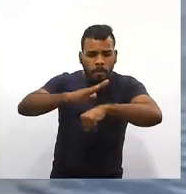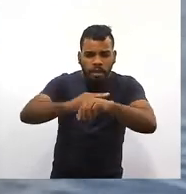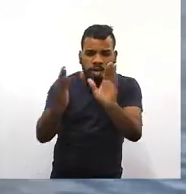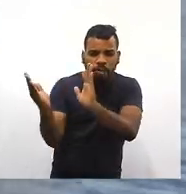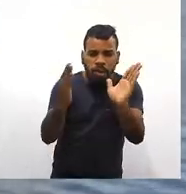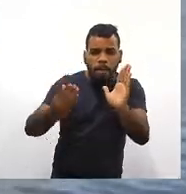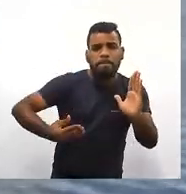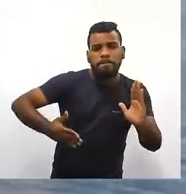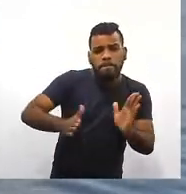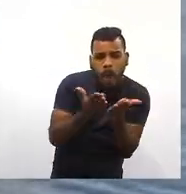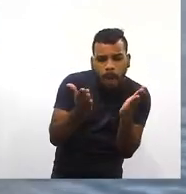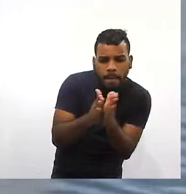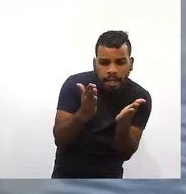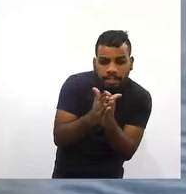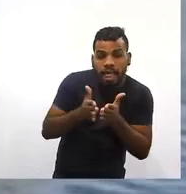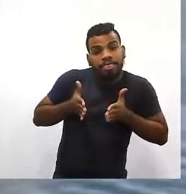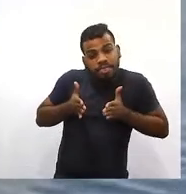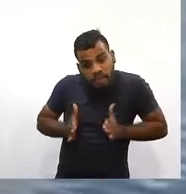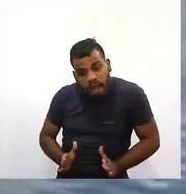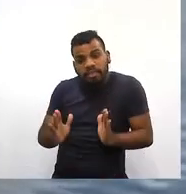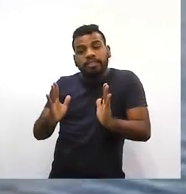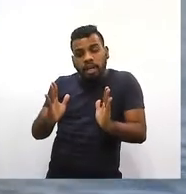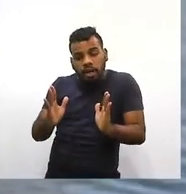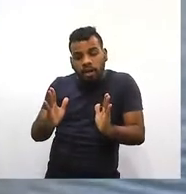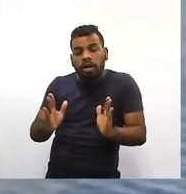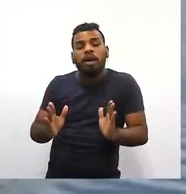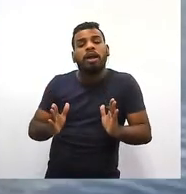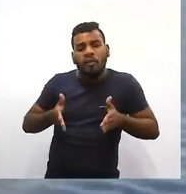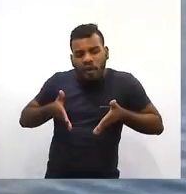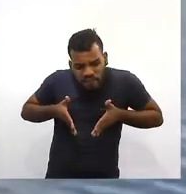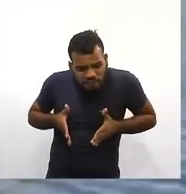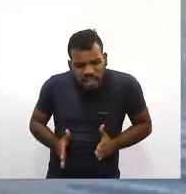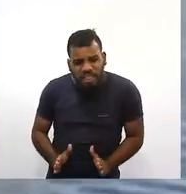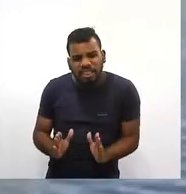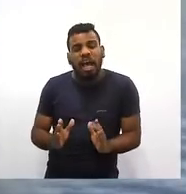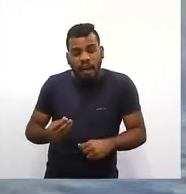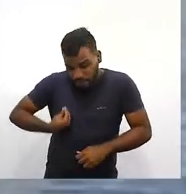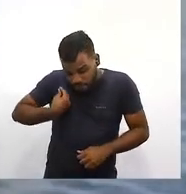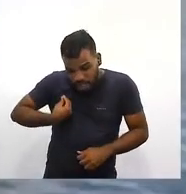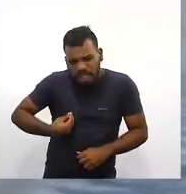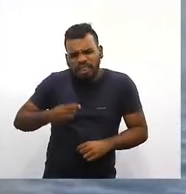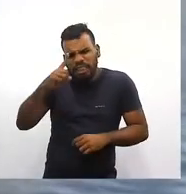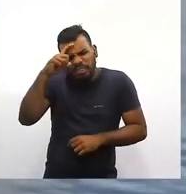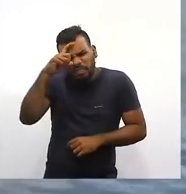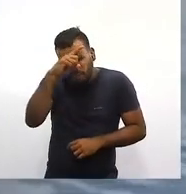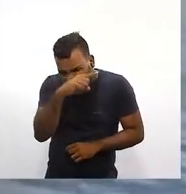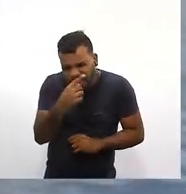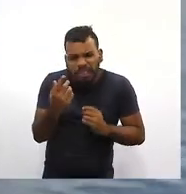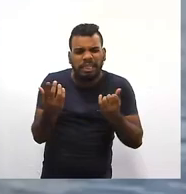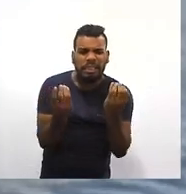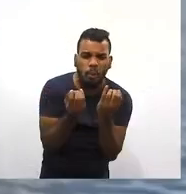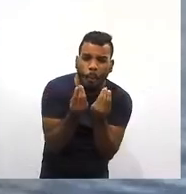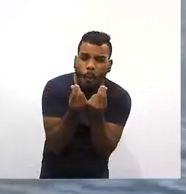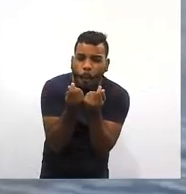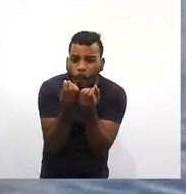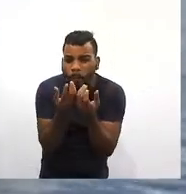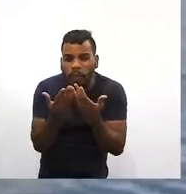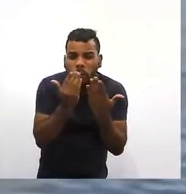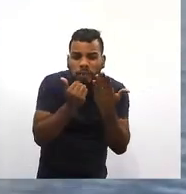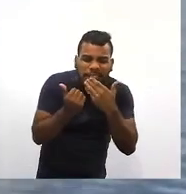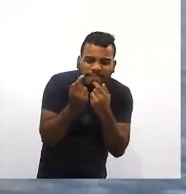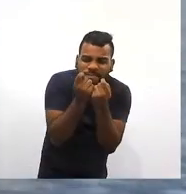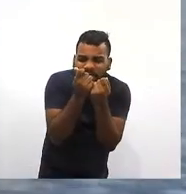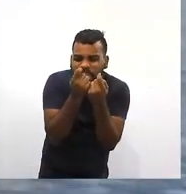esse filho que nasce nessa vida franzina, nessa vida severa, difícil, em meio à pobreza, faz com que Severino diga: